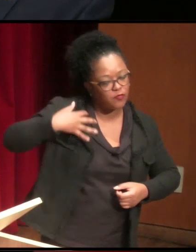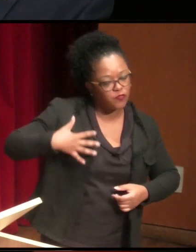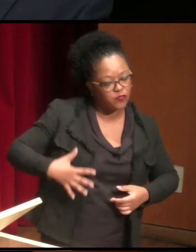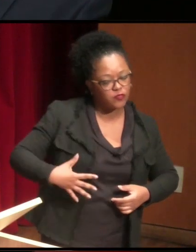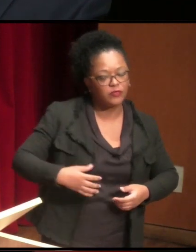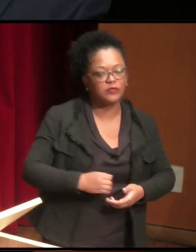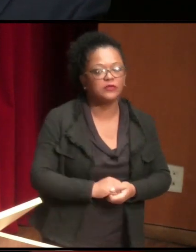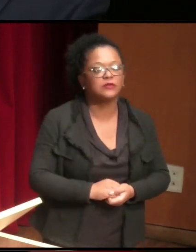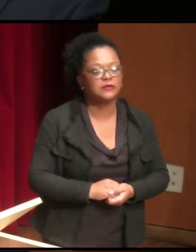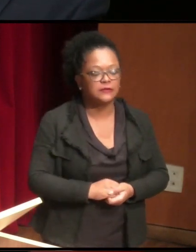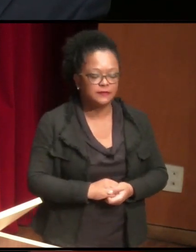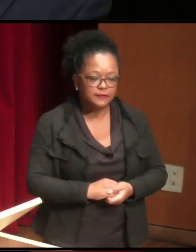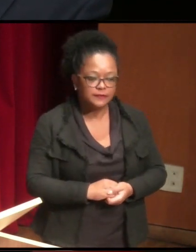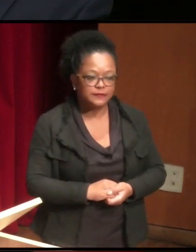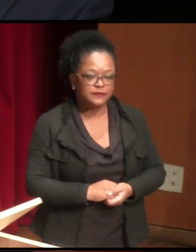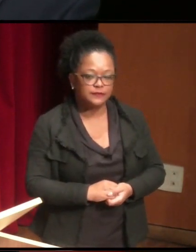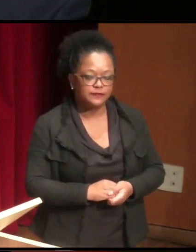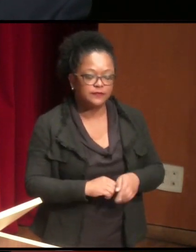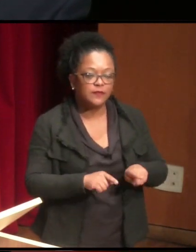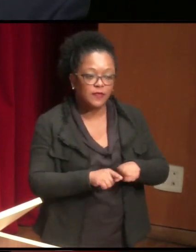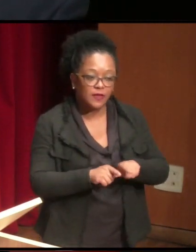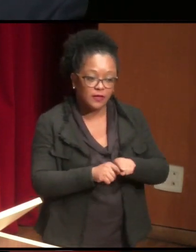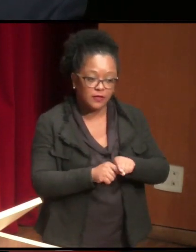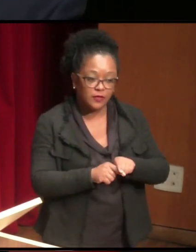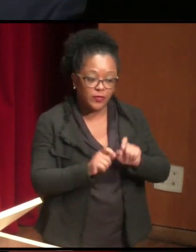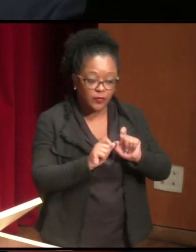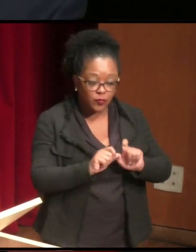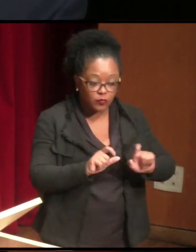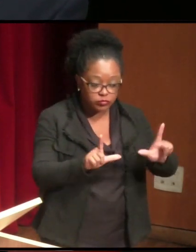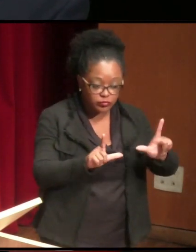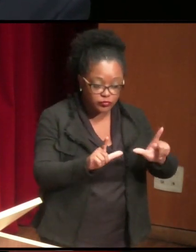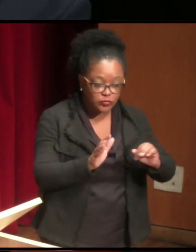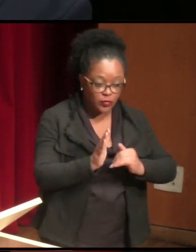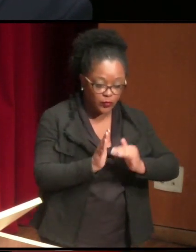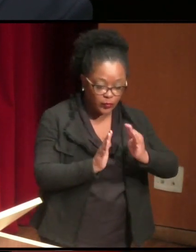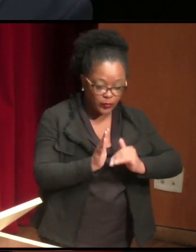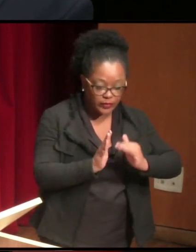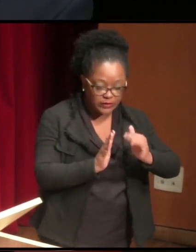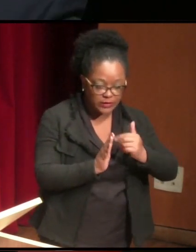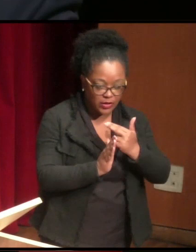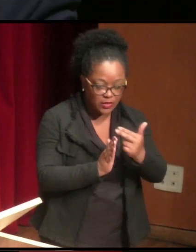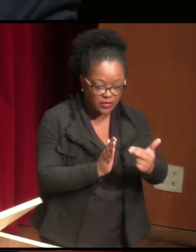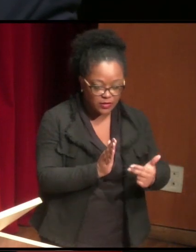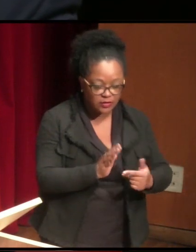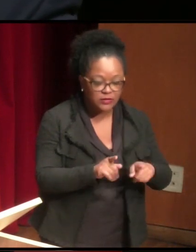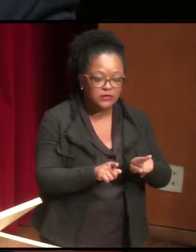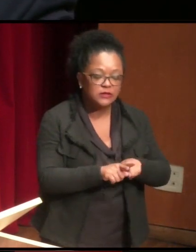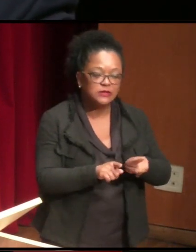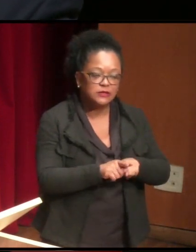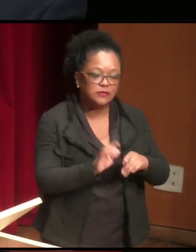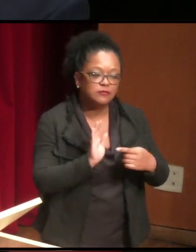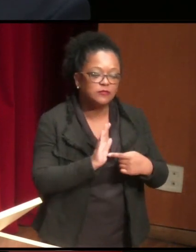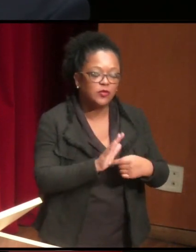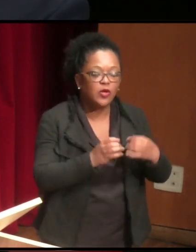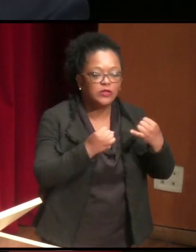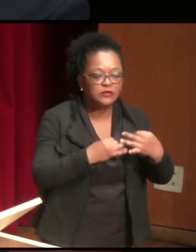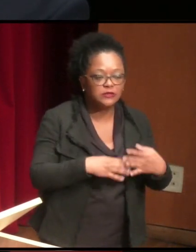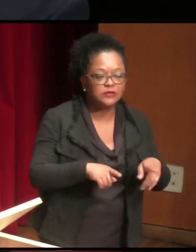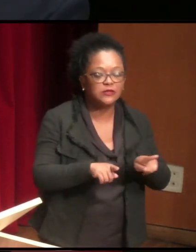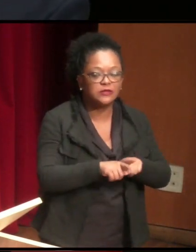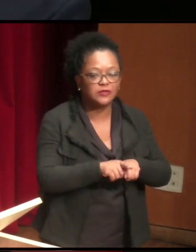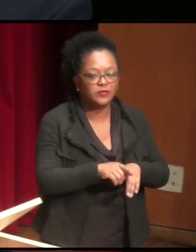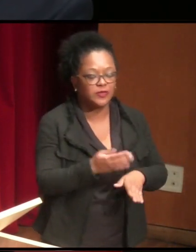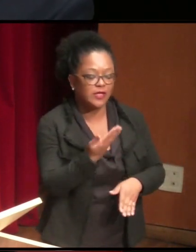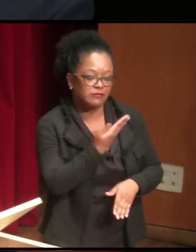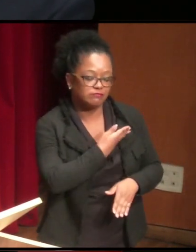o que ela está lendo. Exatamente. Então, vem aqui a impressão da figura em tinta. Isso. Para que haja uma interação. Exatamente. Inclusive com os amiguinhos, no exatamente